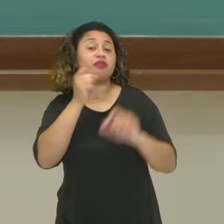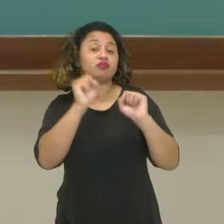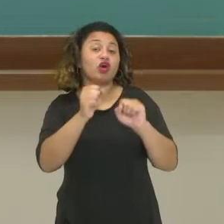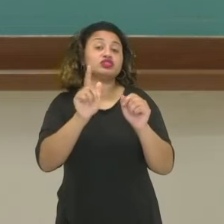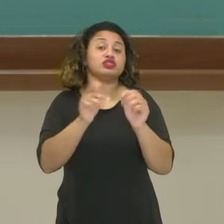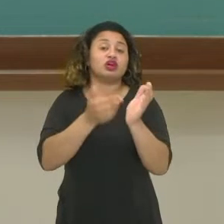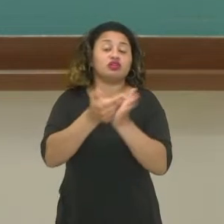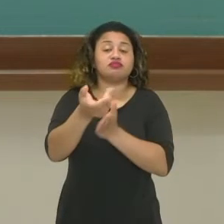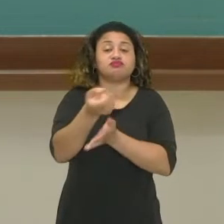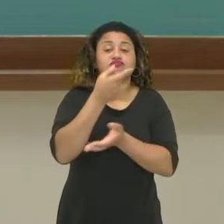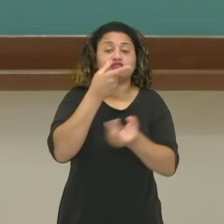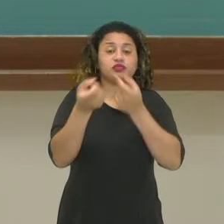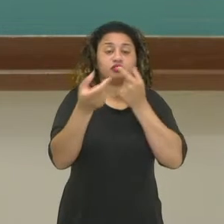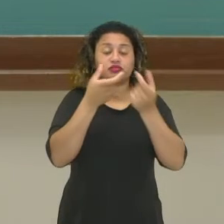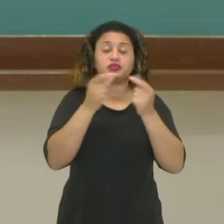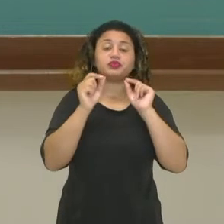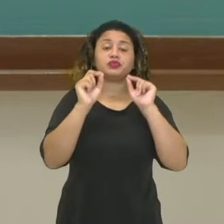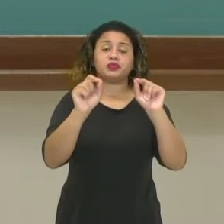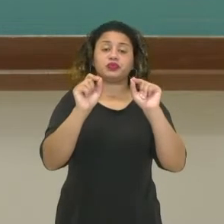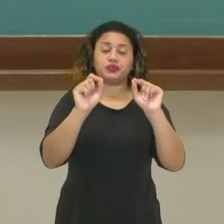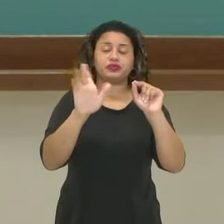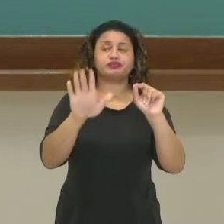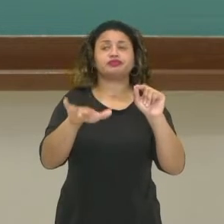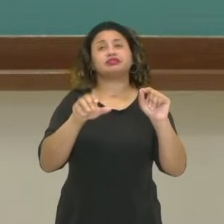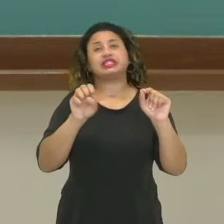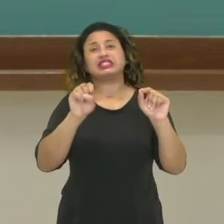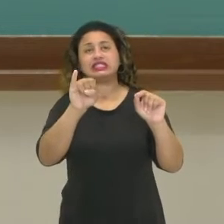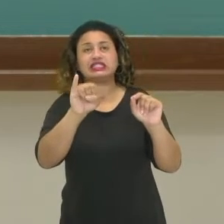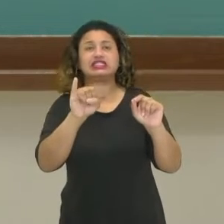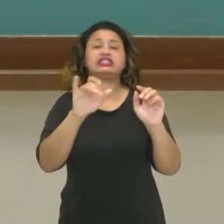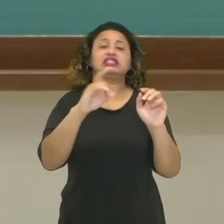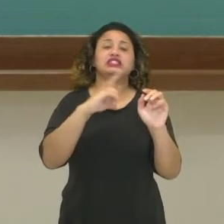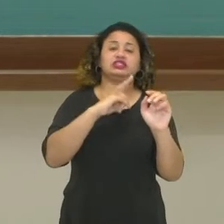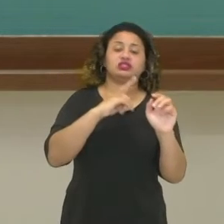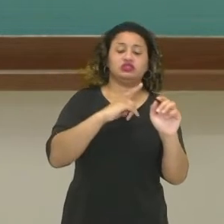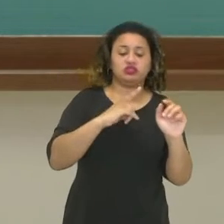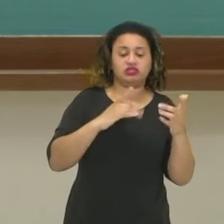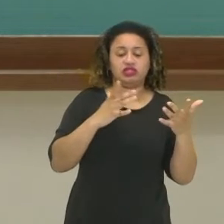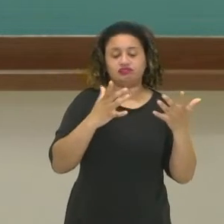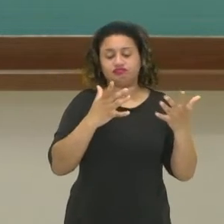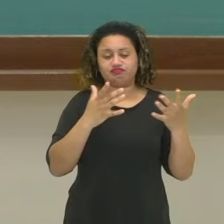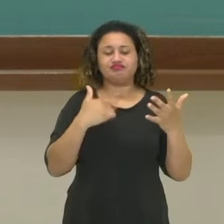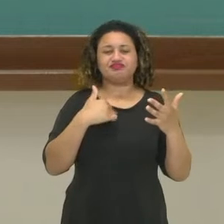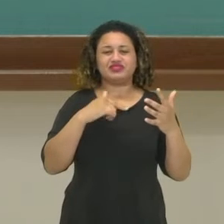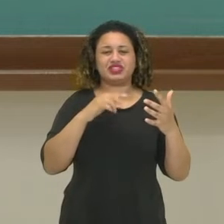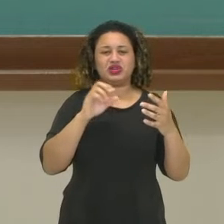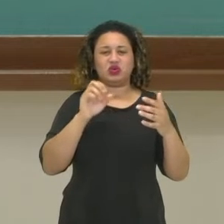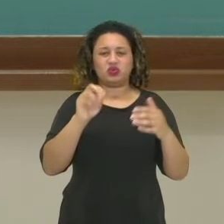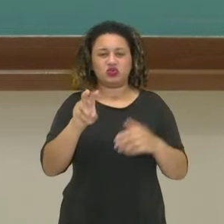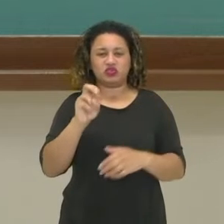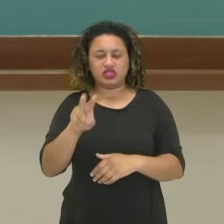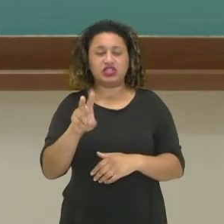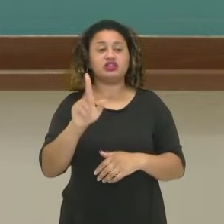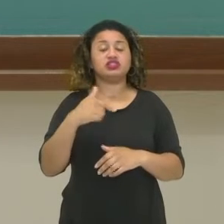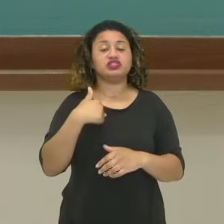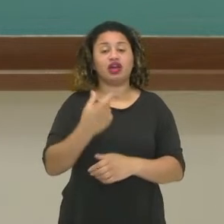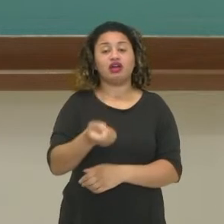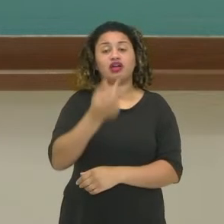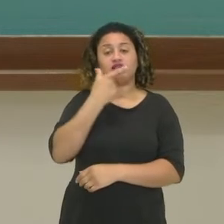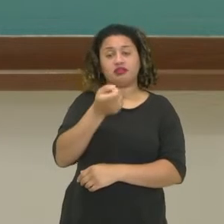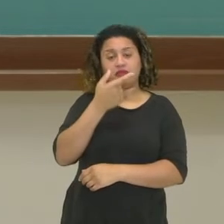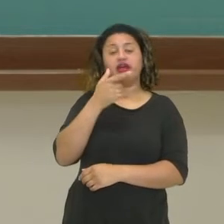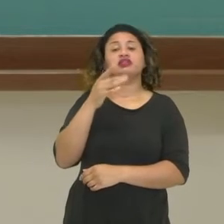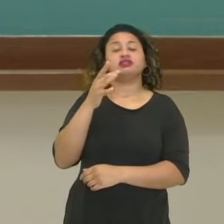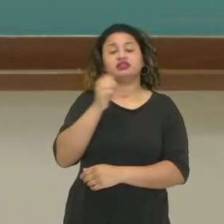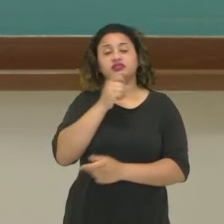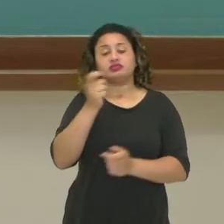já estar tomando, né, para que caso você tenha esteja infectada pelo vírus, você já faça o uso de medicamento, já faça